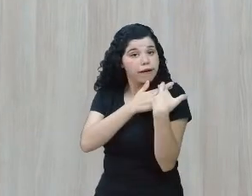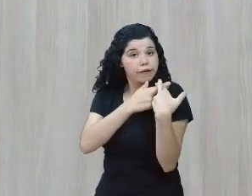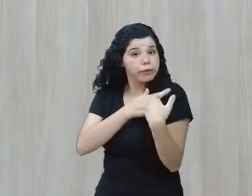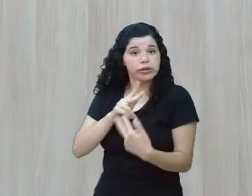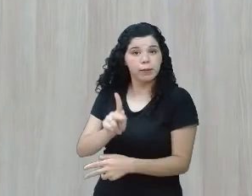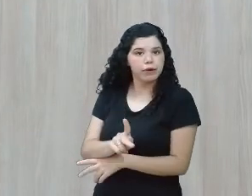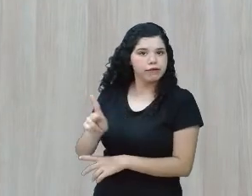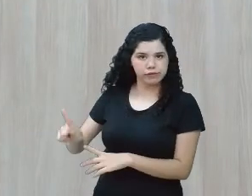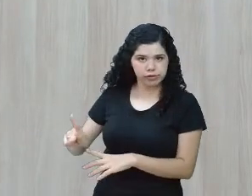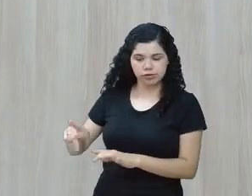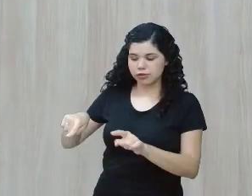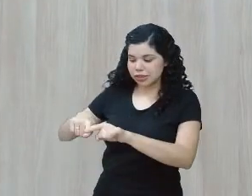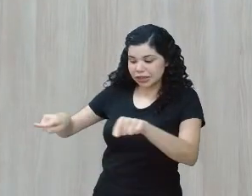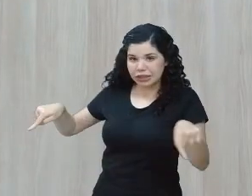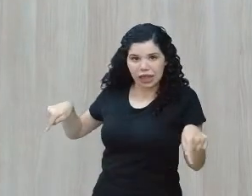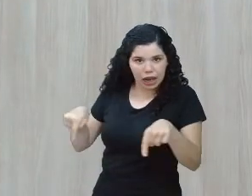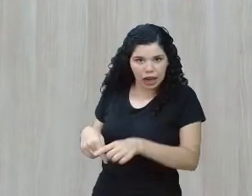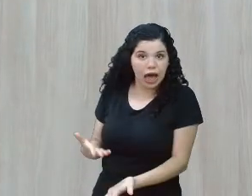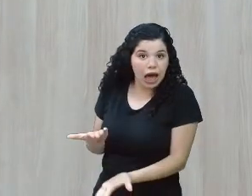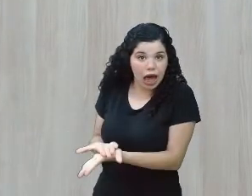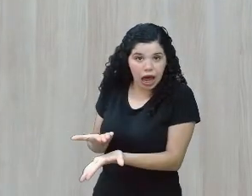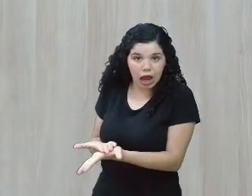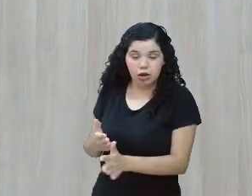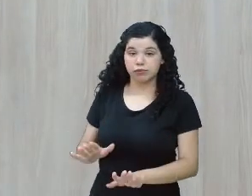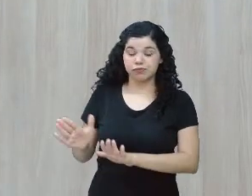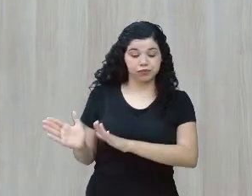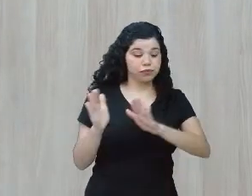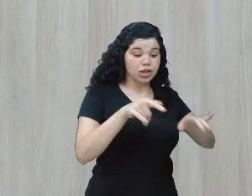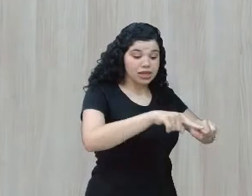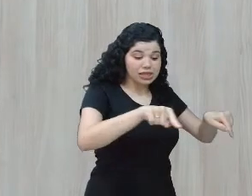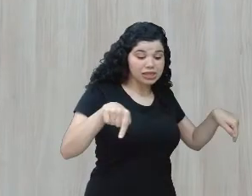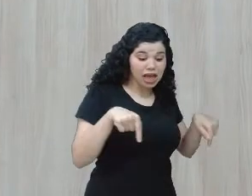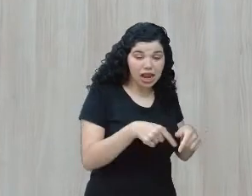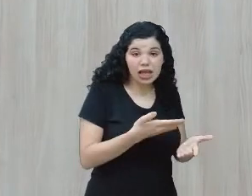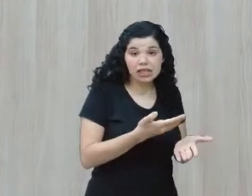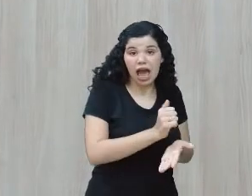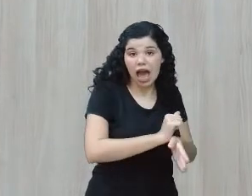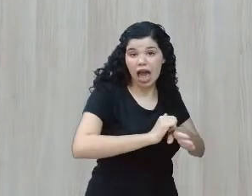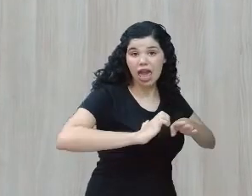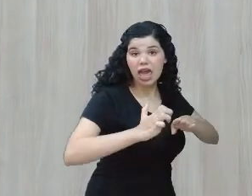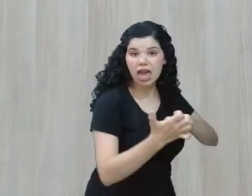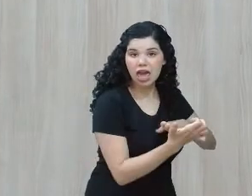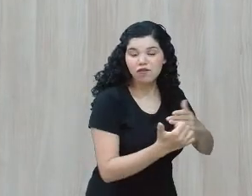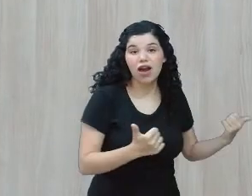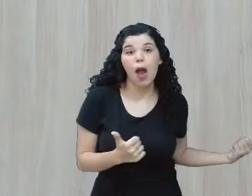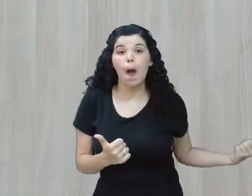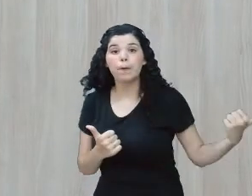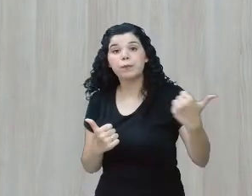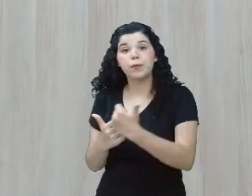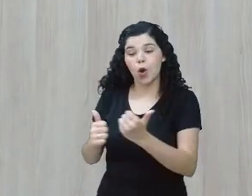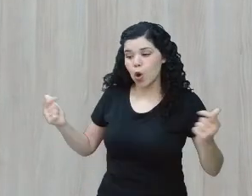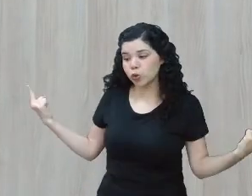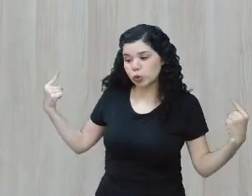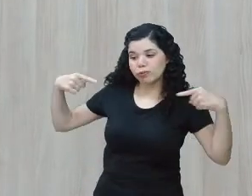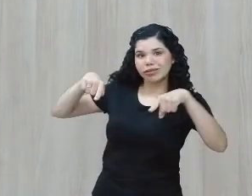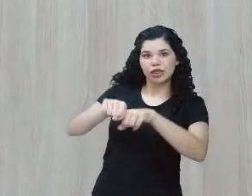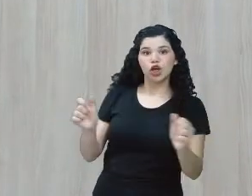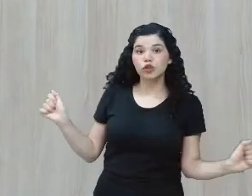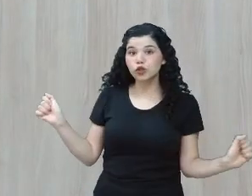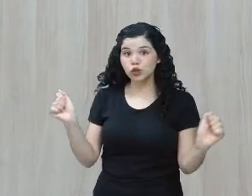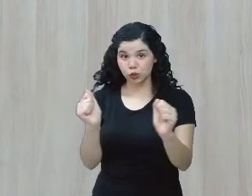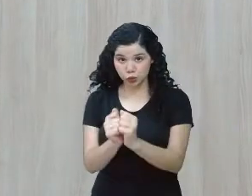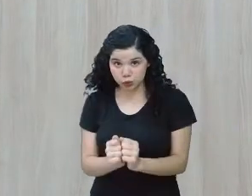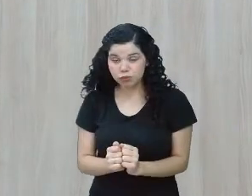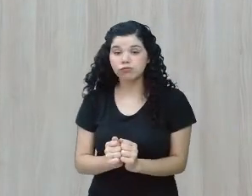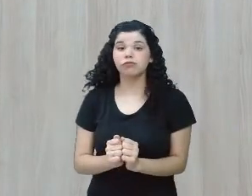do professor de sala de aula. O professor do AE vai orientar, vai trabalhar junto com esse professor. Tá? Então,